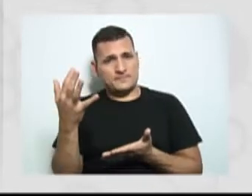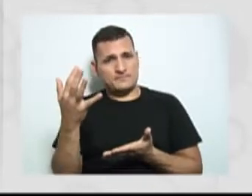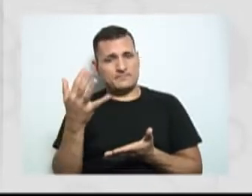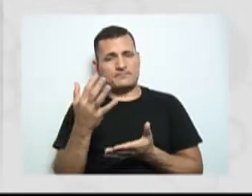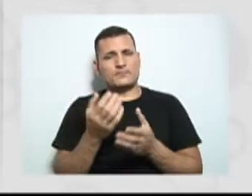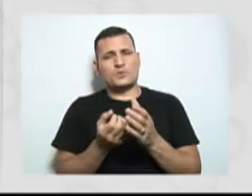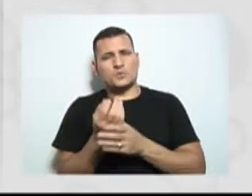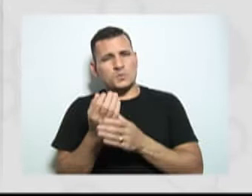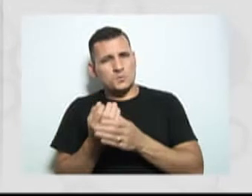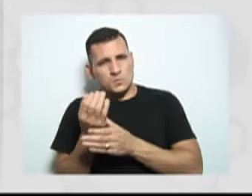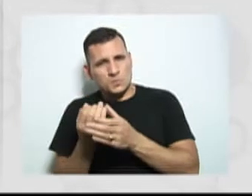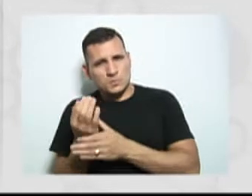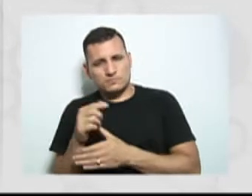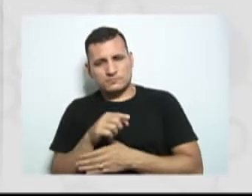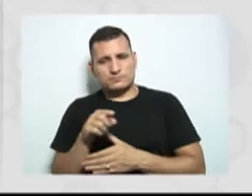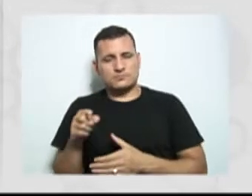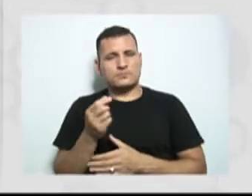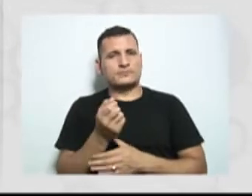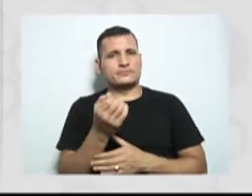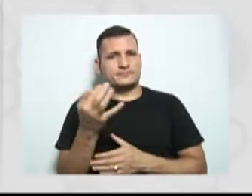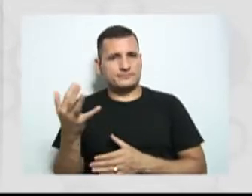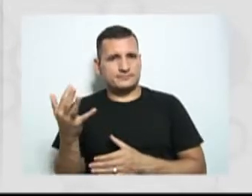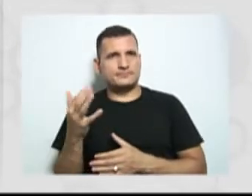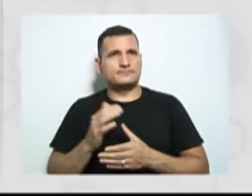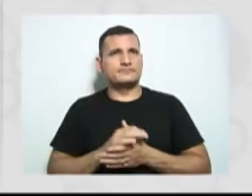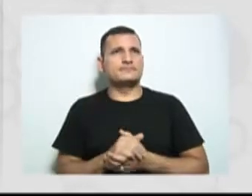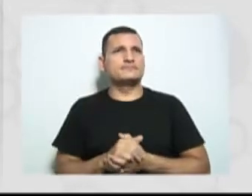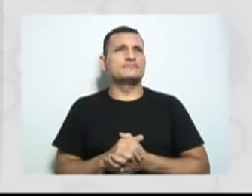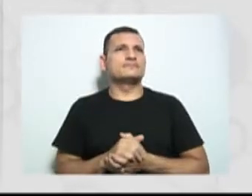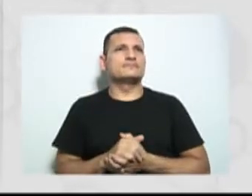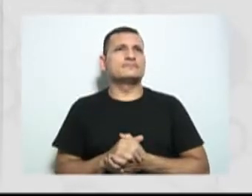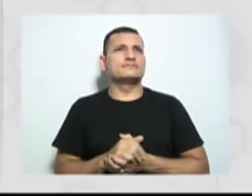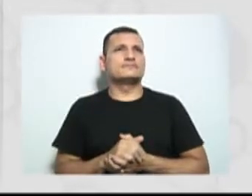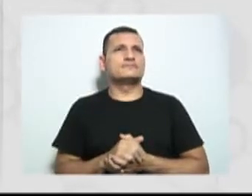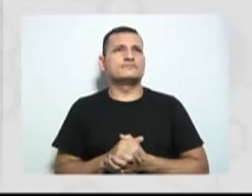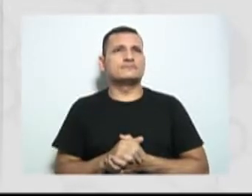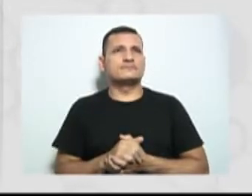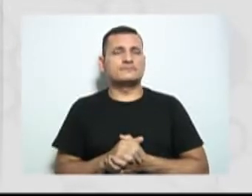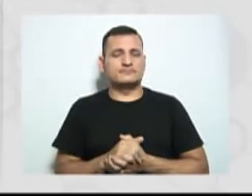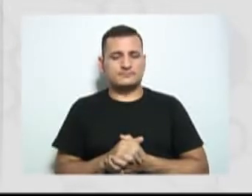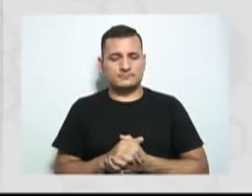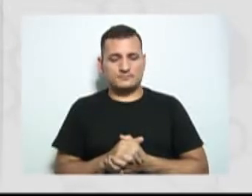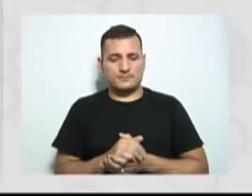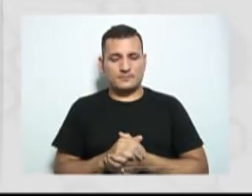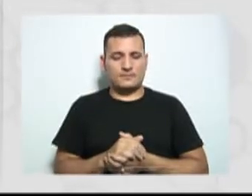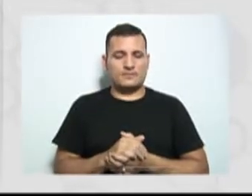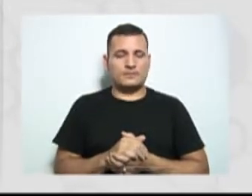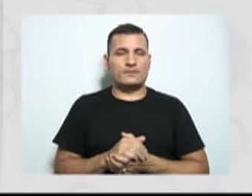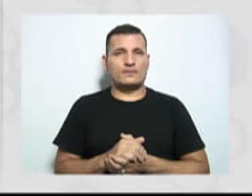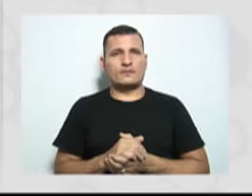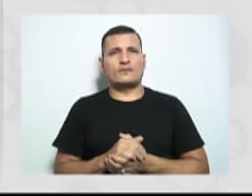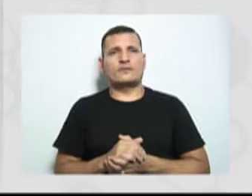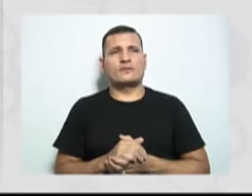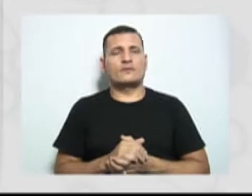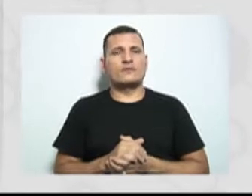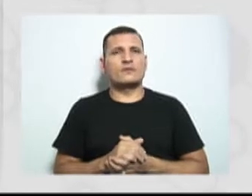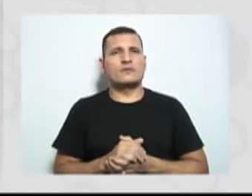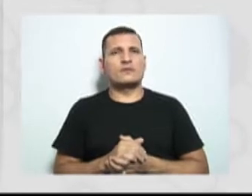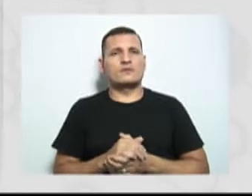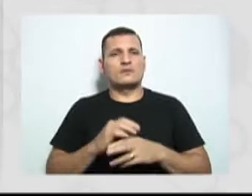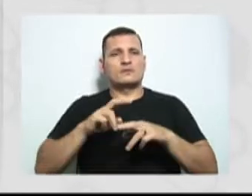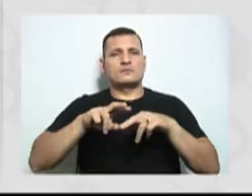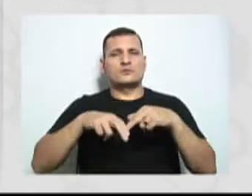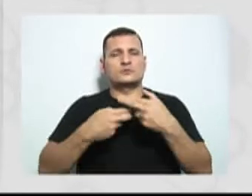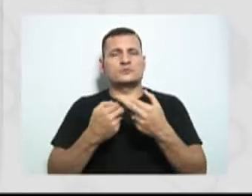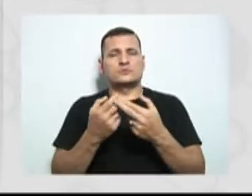produzida. Isso mesmo, a quantidade produzida. Por isso que na